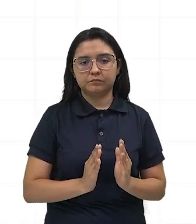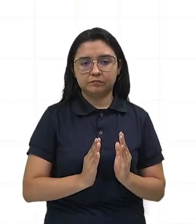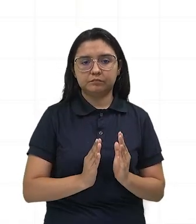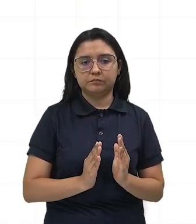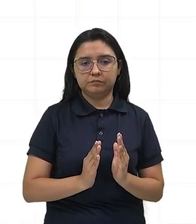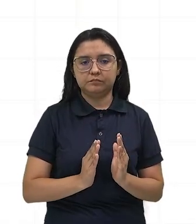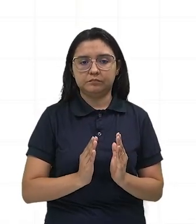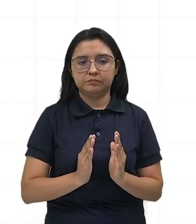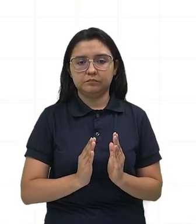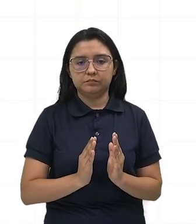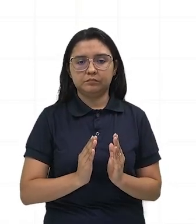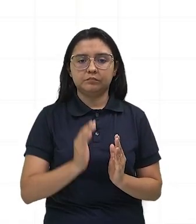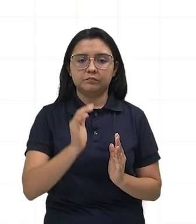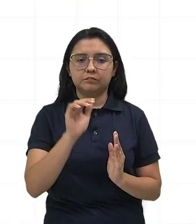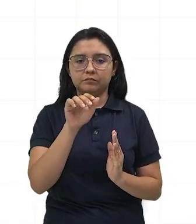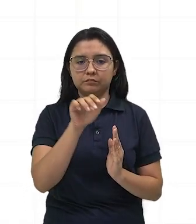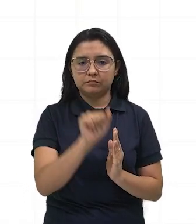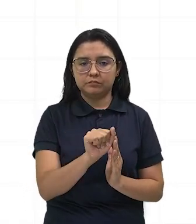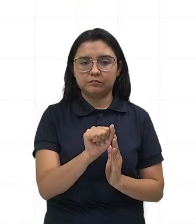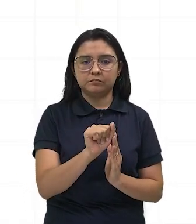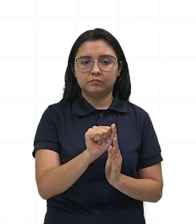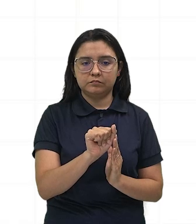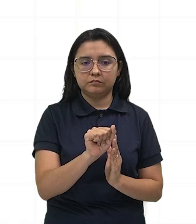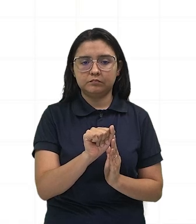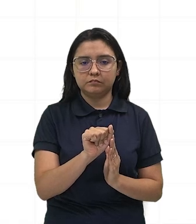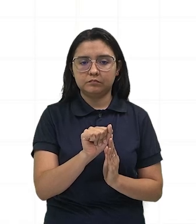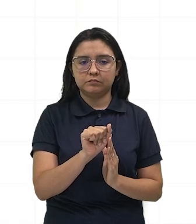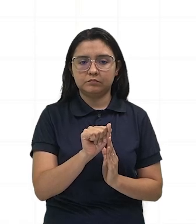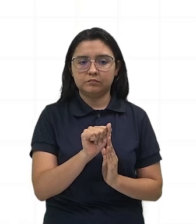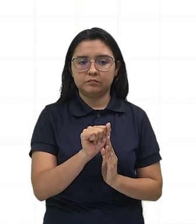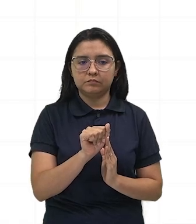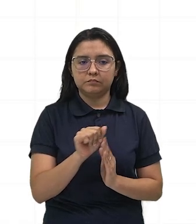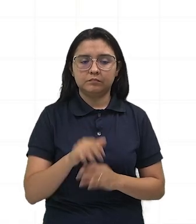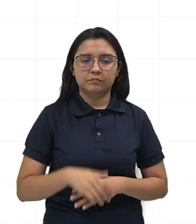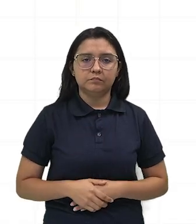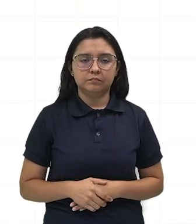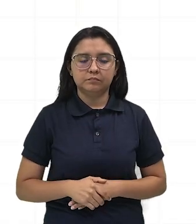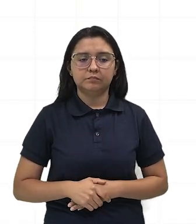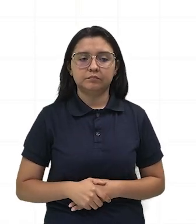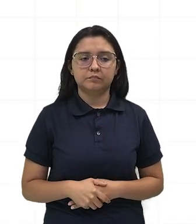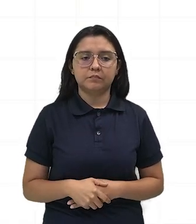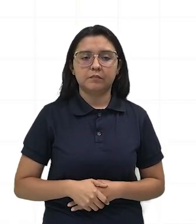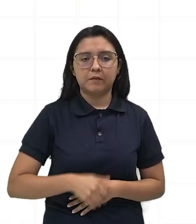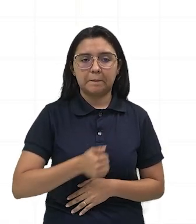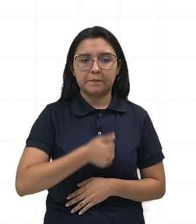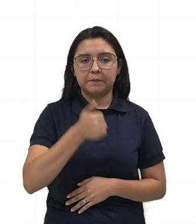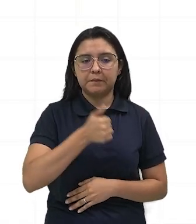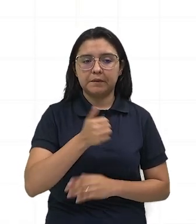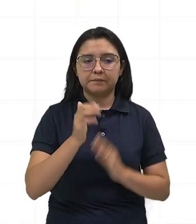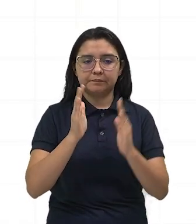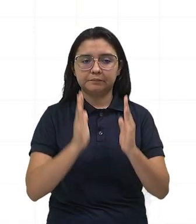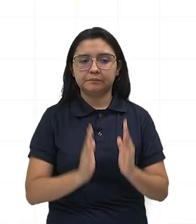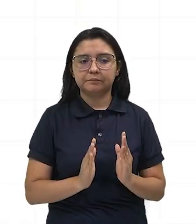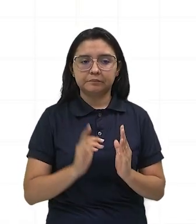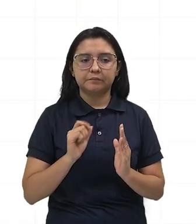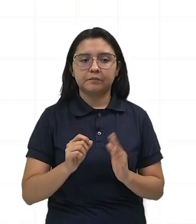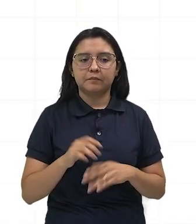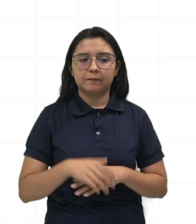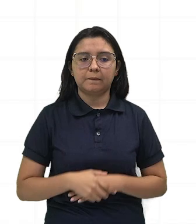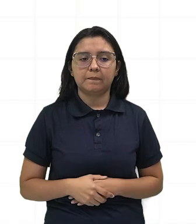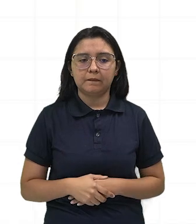Aluno A, né? Ó. Temos a primeira coluna aqui, né? Que